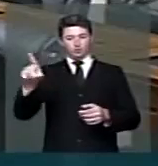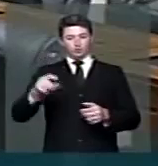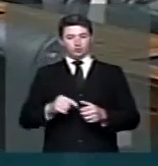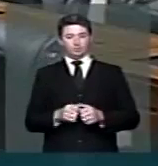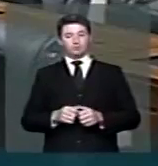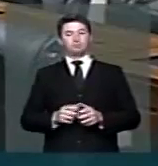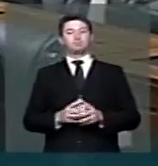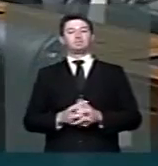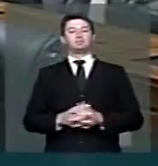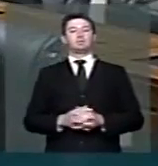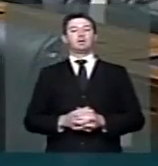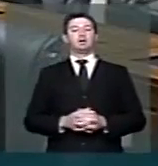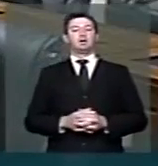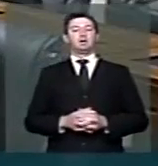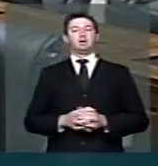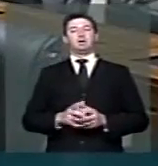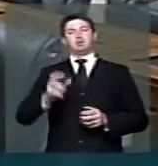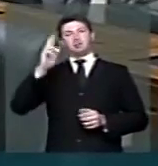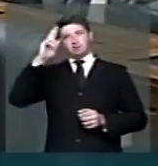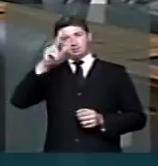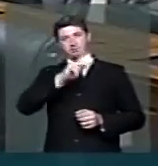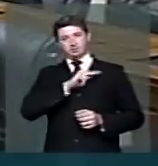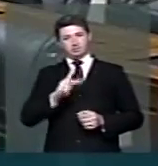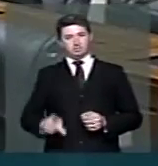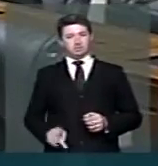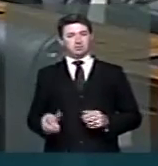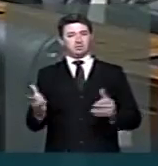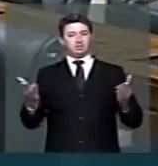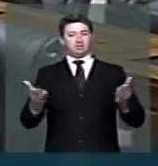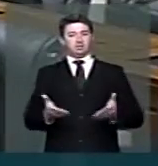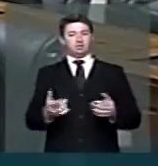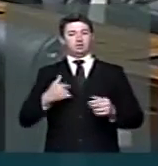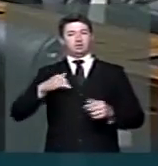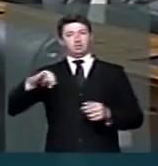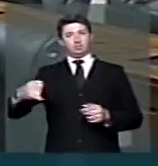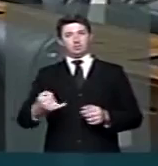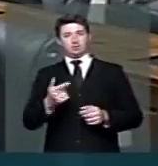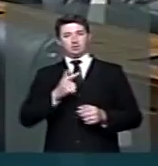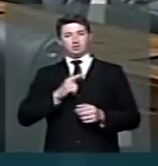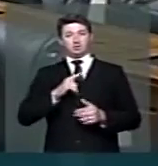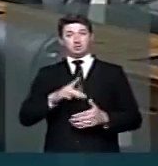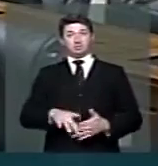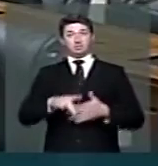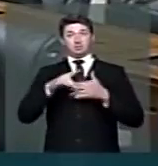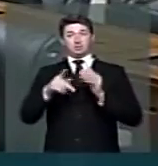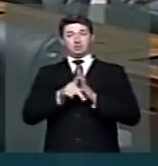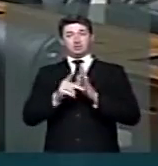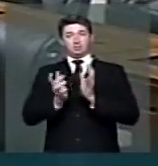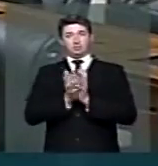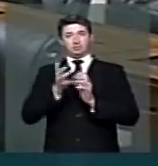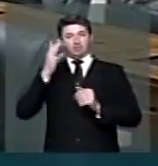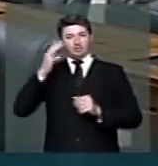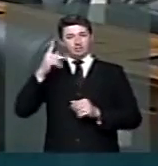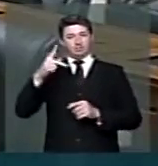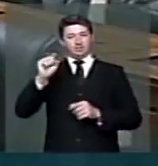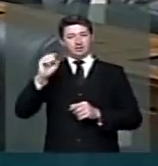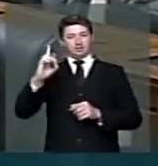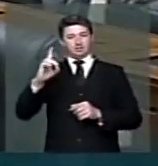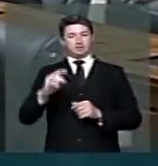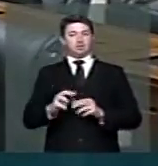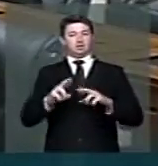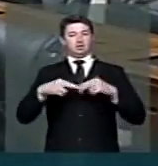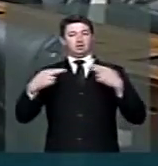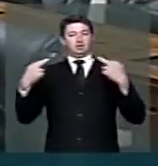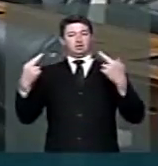Deputado Severino, em um minuto. Senhor presidente, hoje tive a oportunidade de representar o partido, o PSB, na